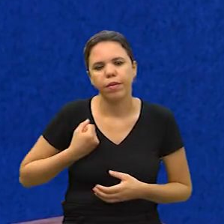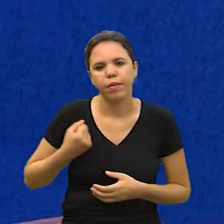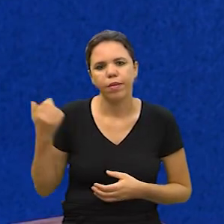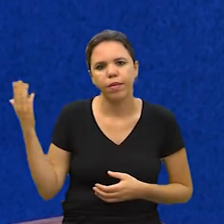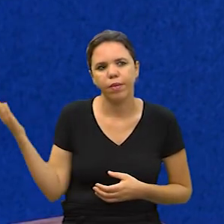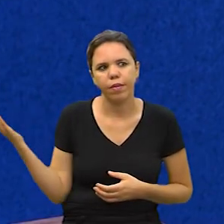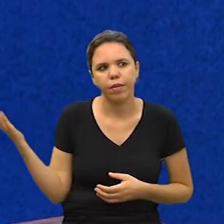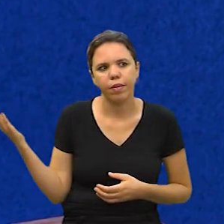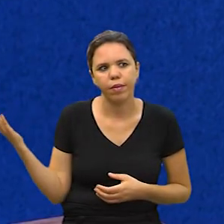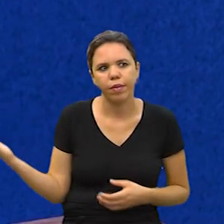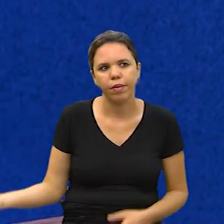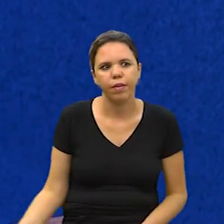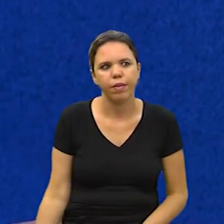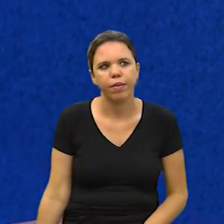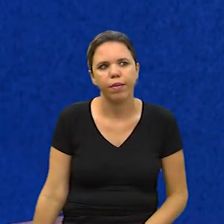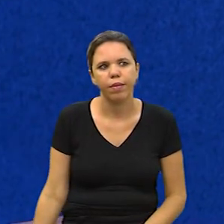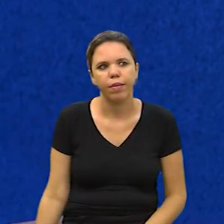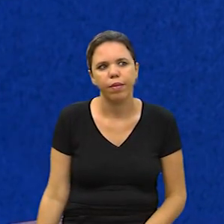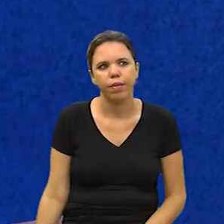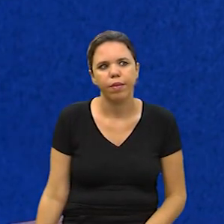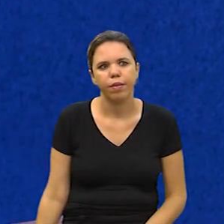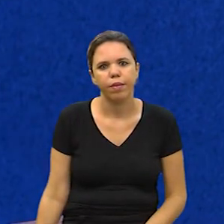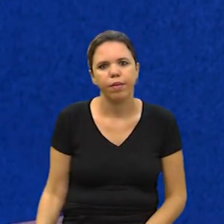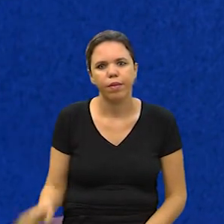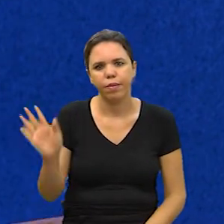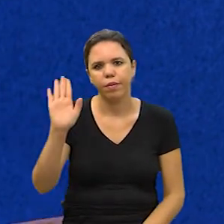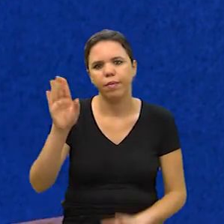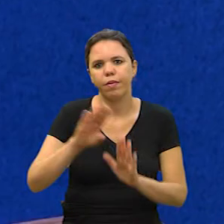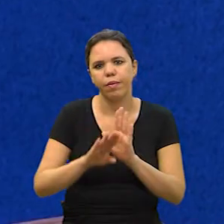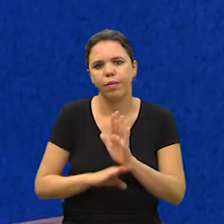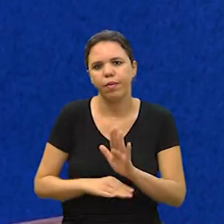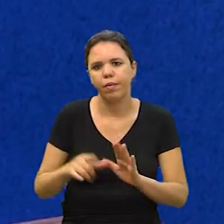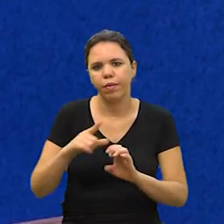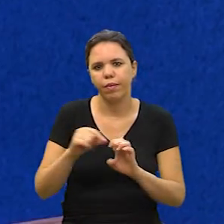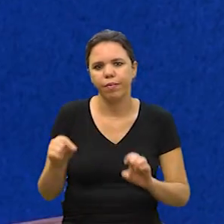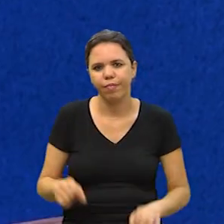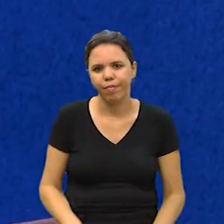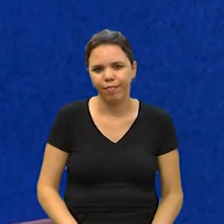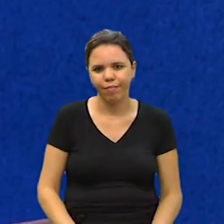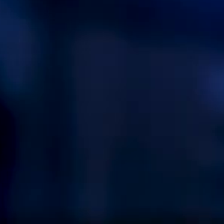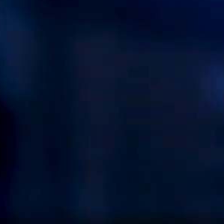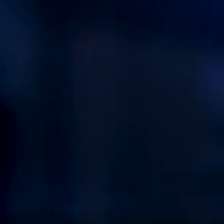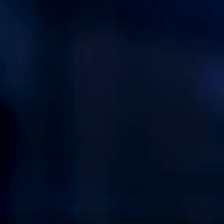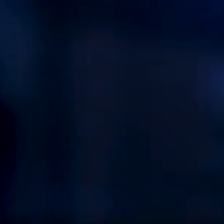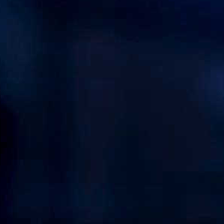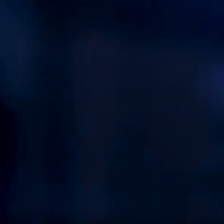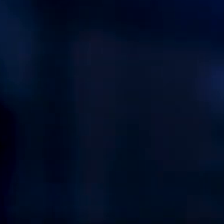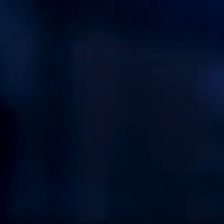97829 3776. Até um próximo Ser Empreendedor.